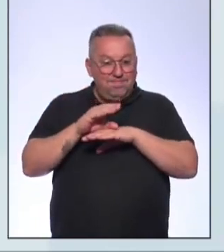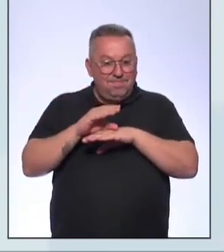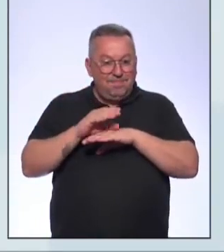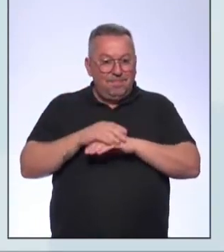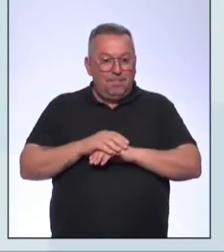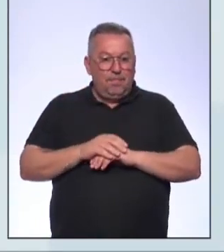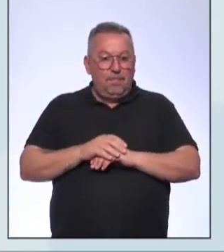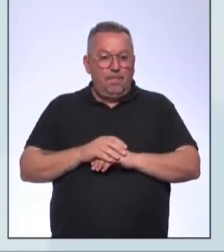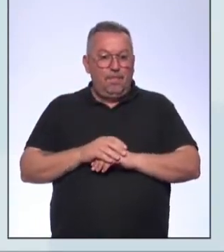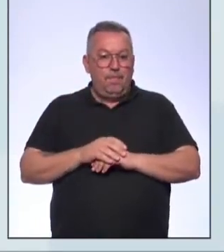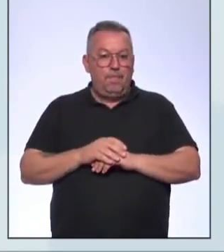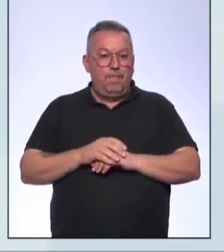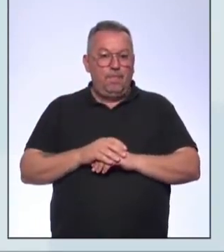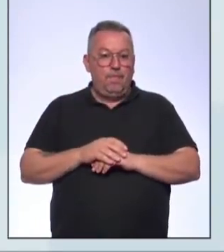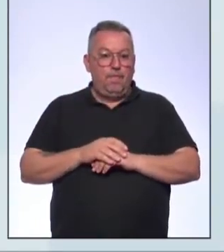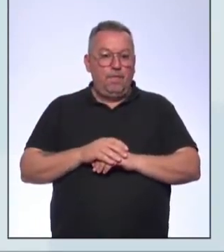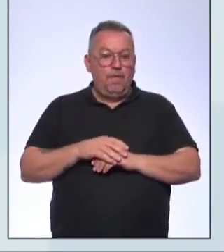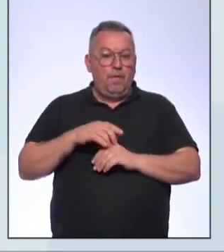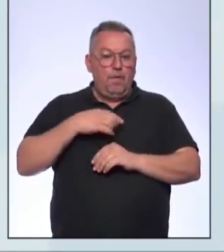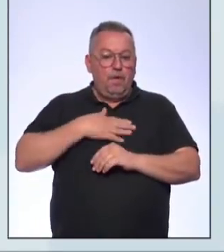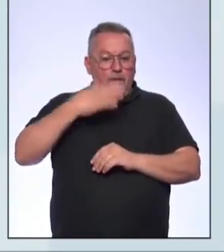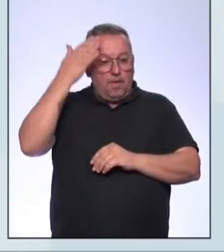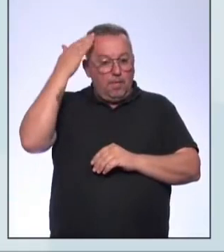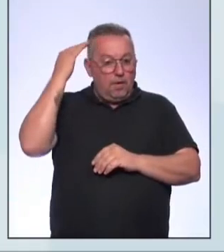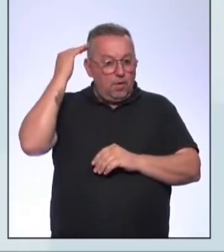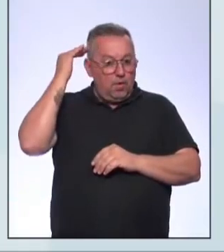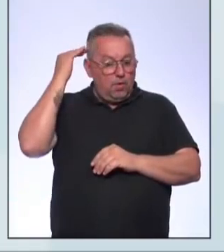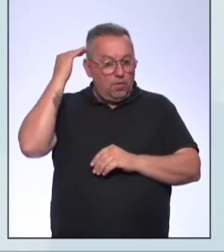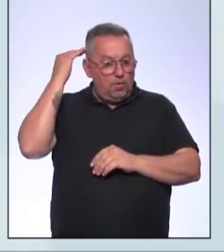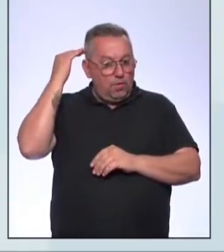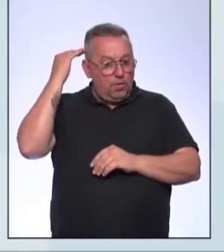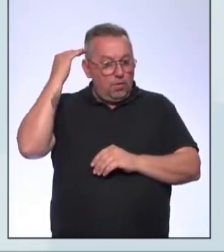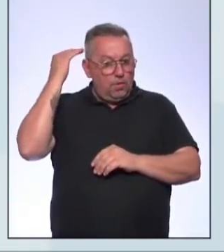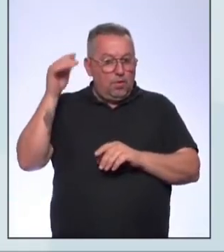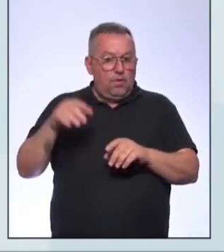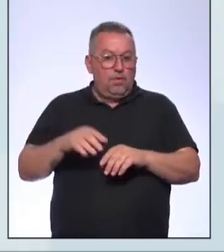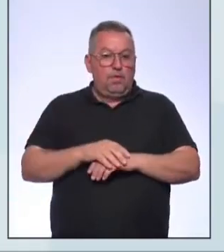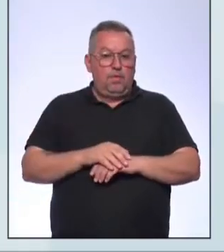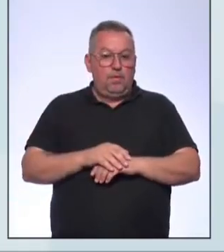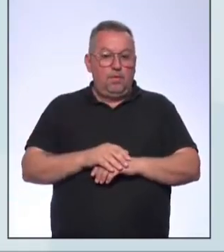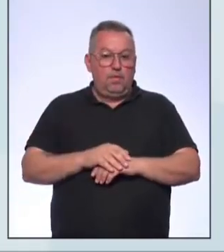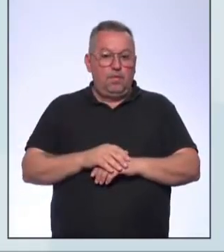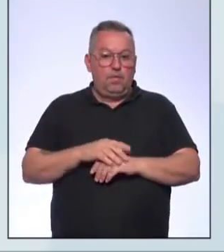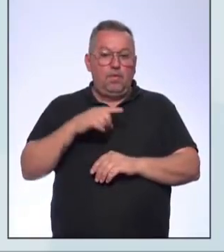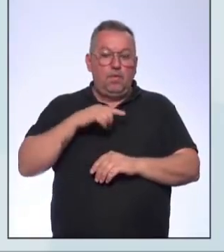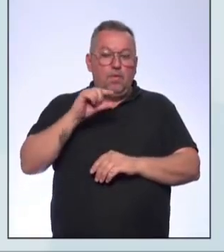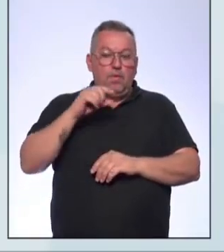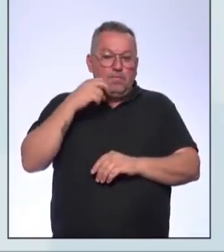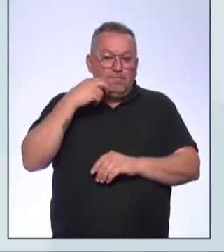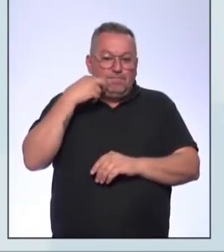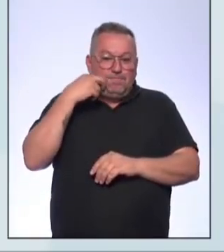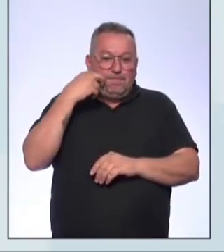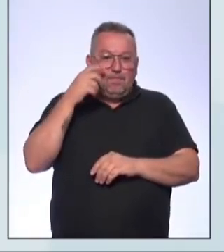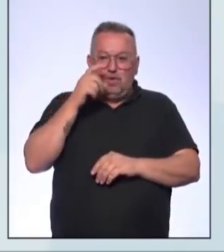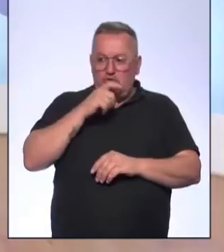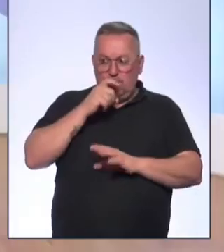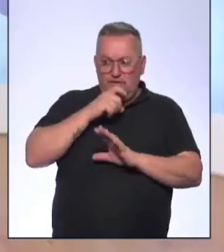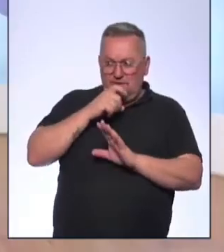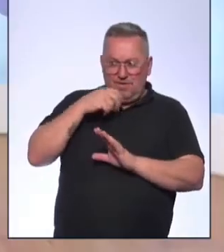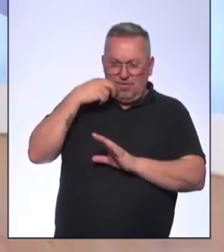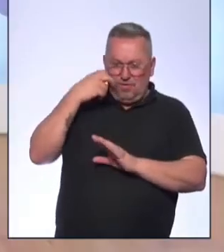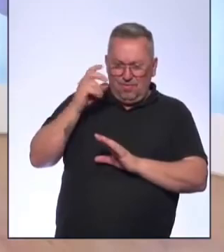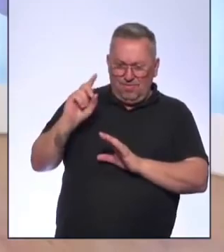have got short hair. Eu tenho cabelo curto. I'm a little shy. Eu sou um pouco tímido. Mentira, viu,